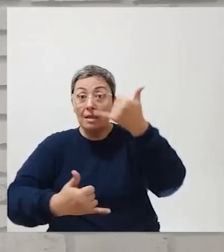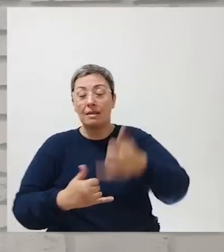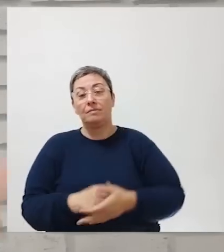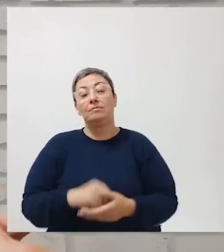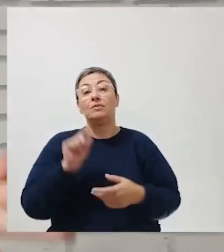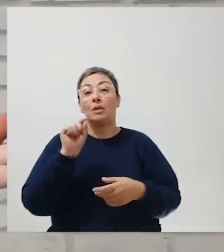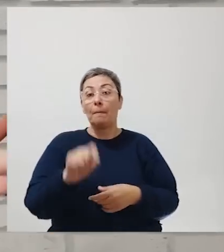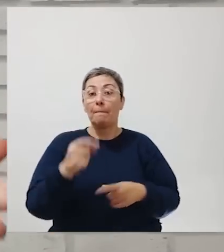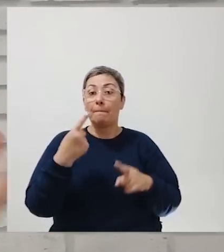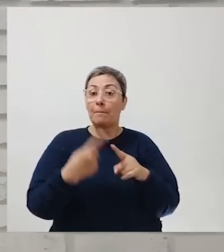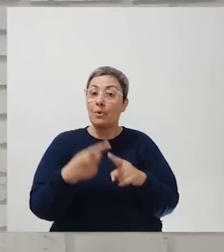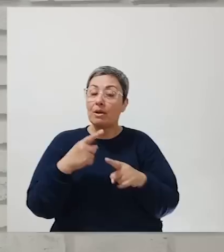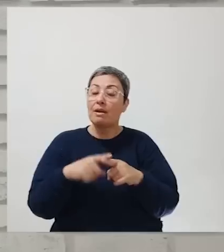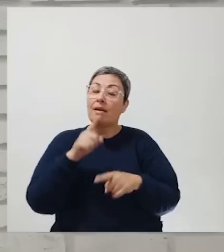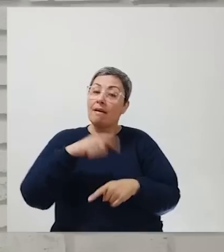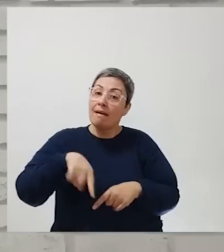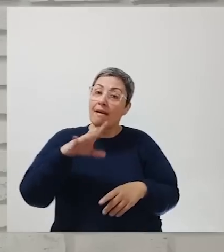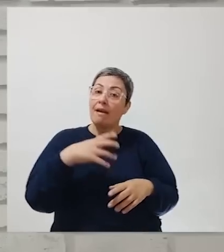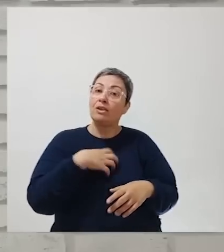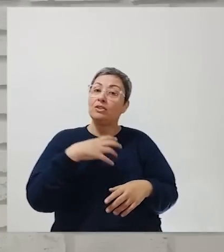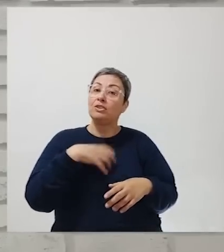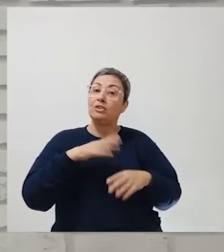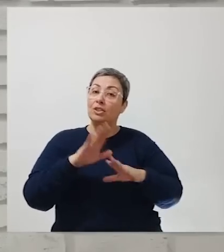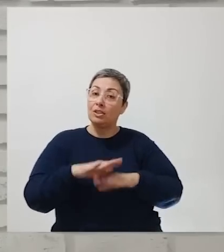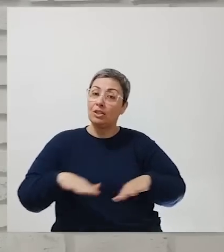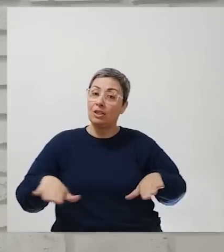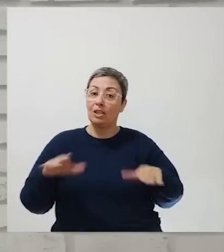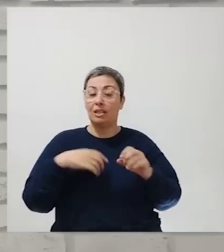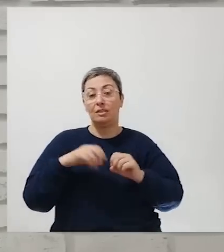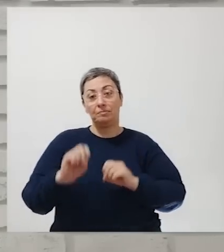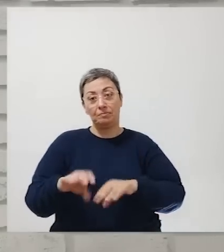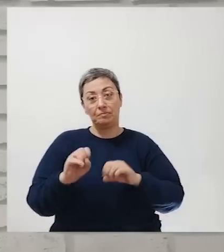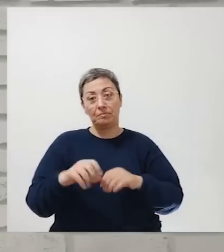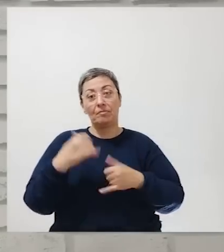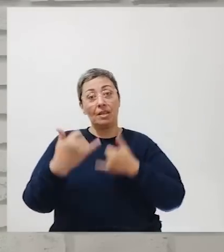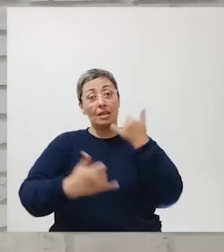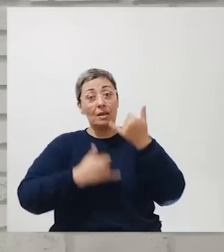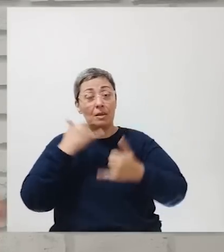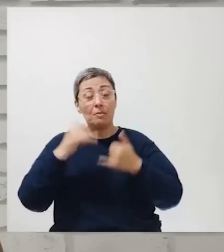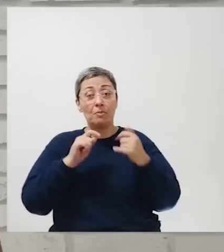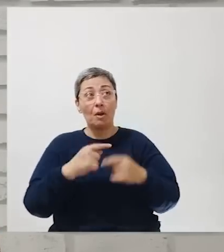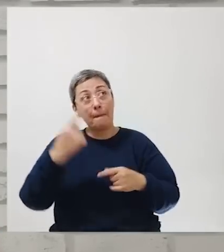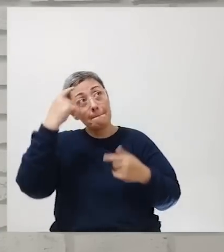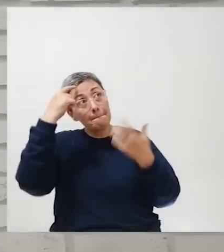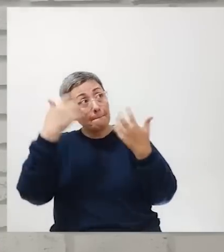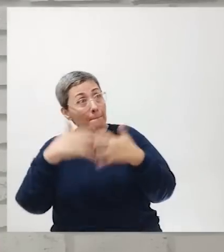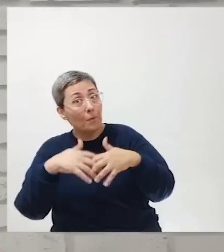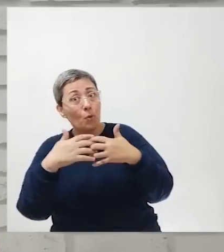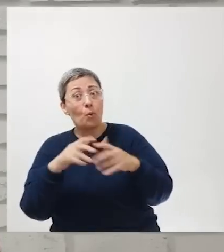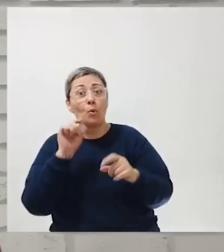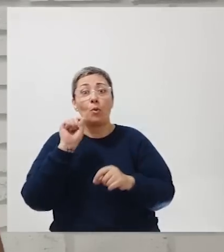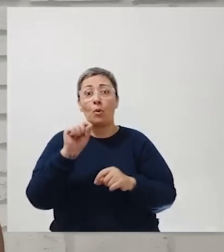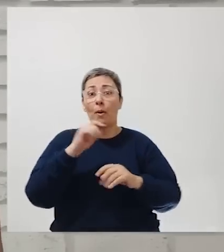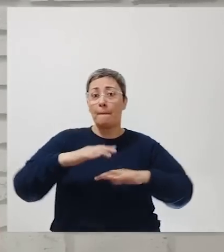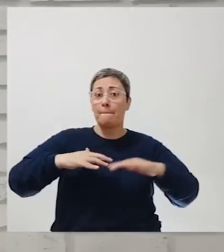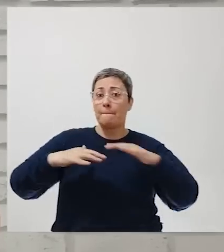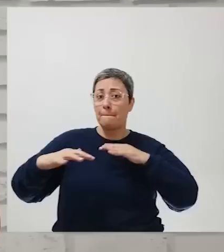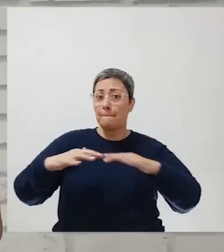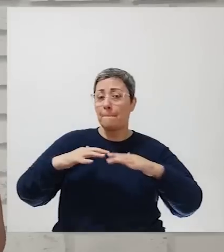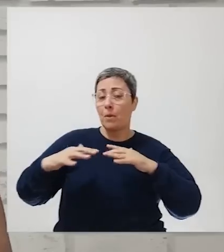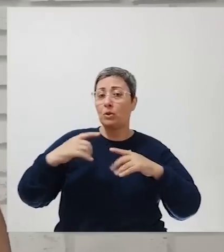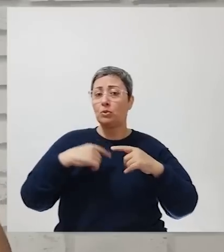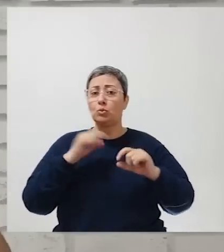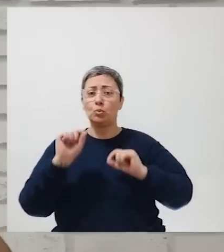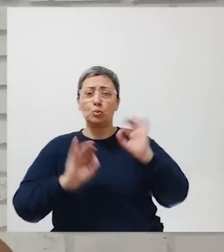Brincadeira! Porque é assim que a gente faz na educação infantil. Brincadeiras que fazem pensar, brincadeiras que movimentam